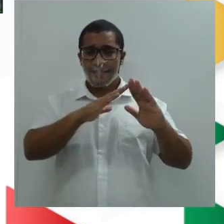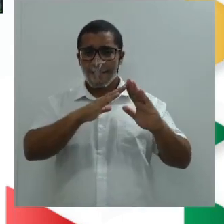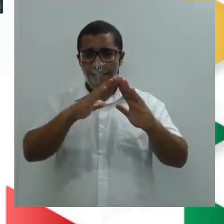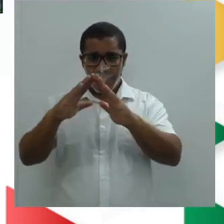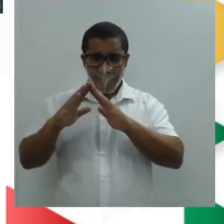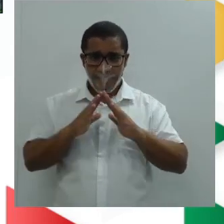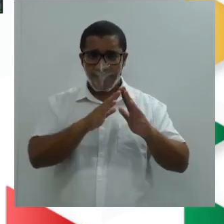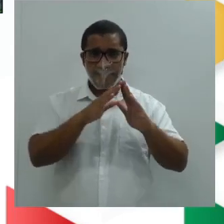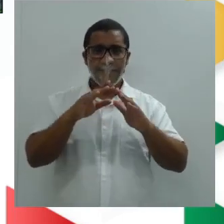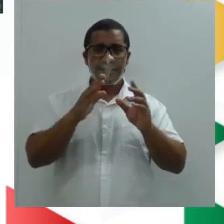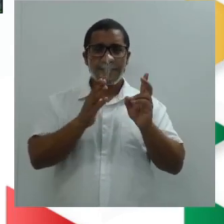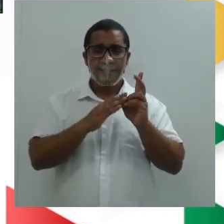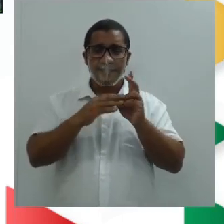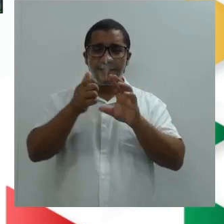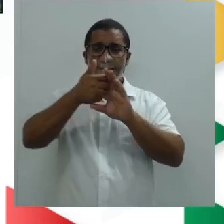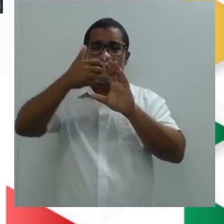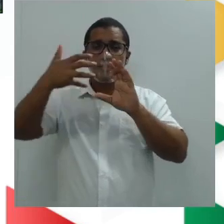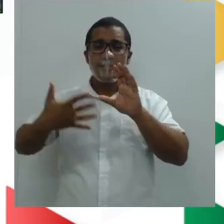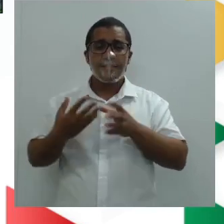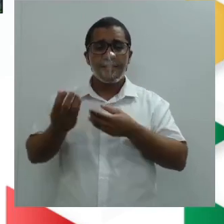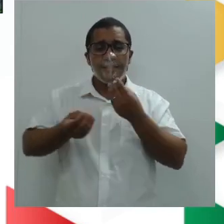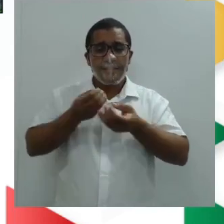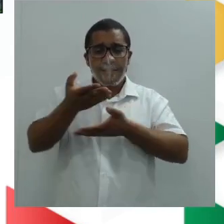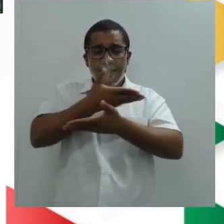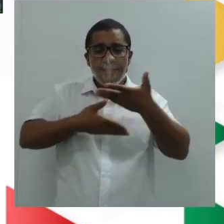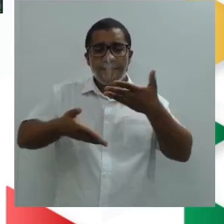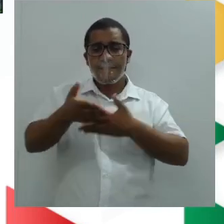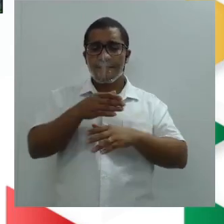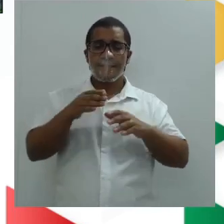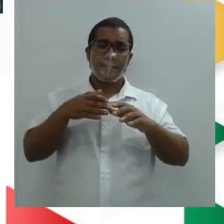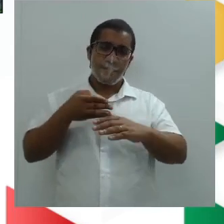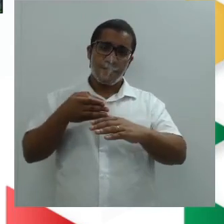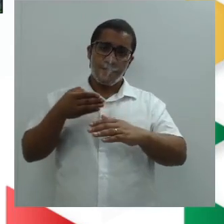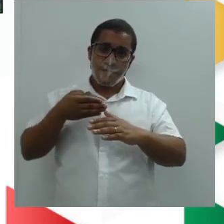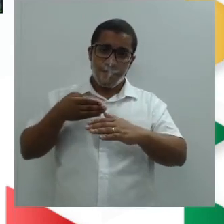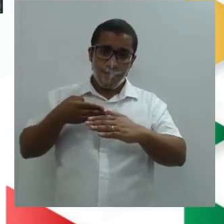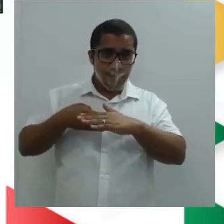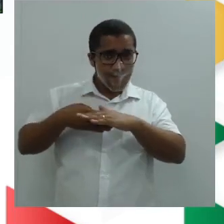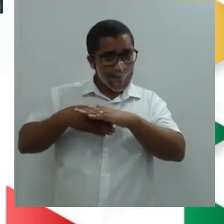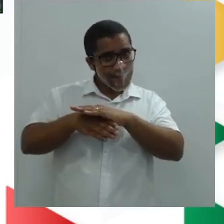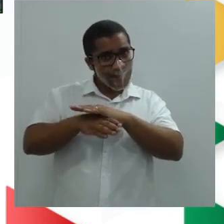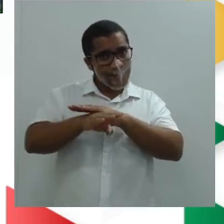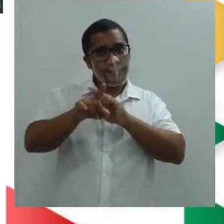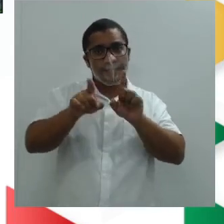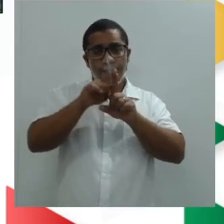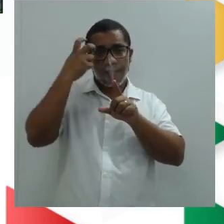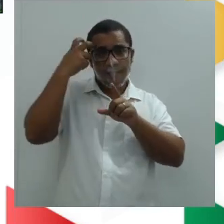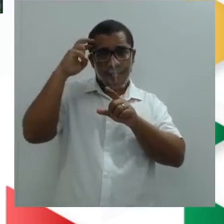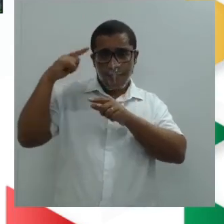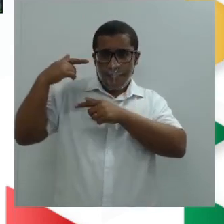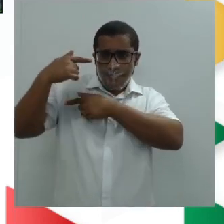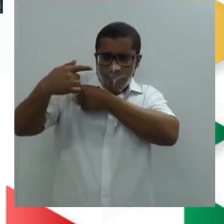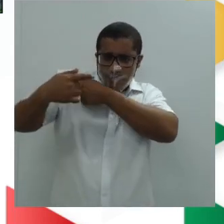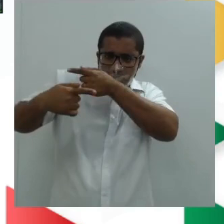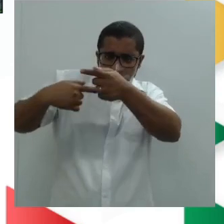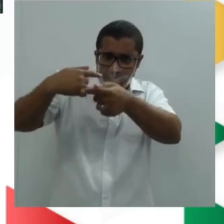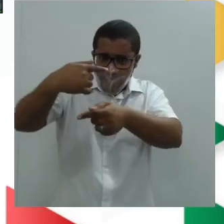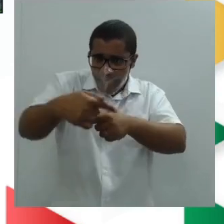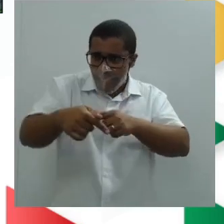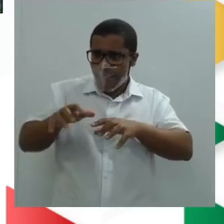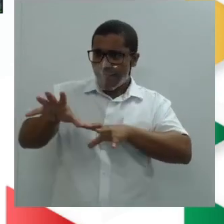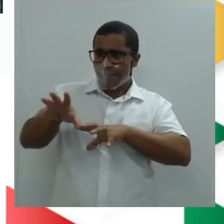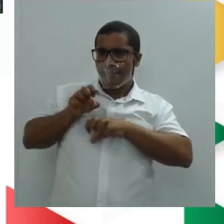interações sociais caracterizadas a partir dos costumes e da cultura herdada de geração em geração.